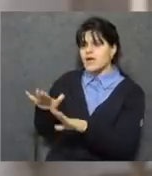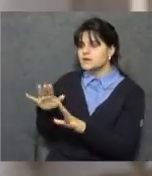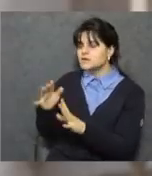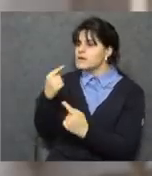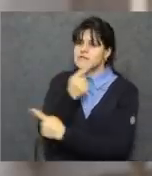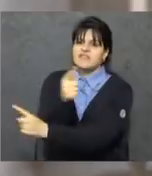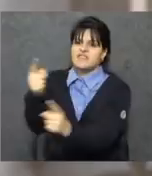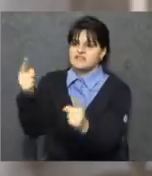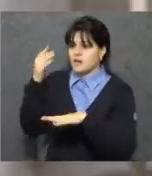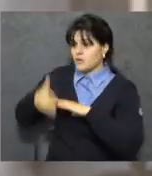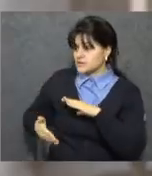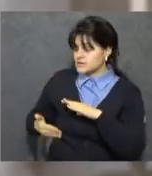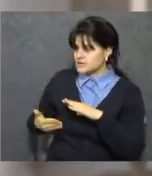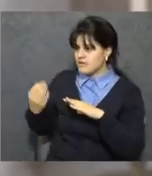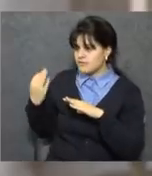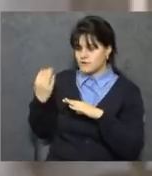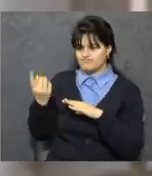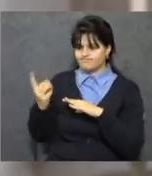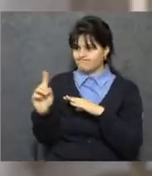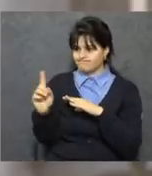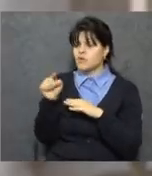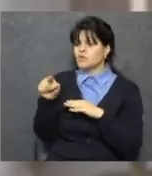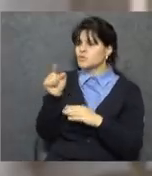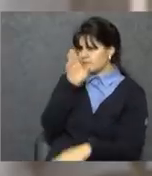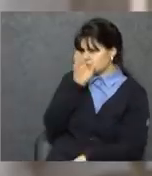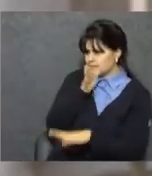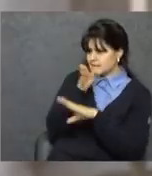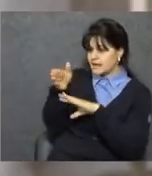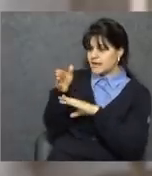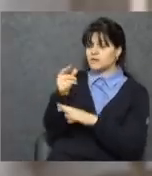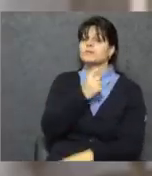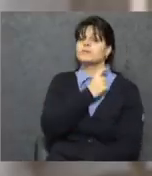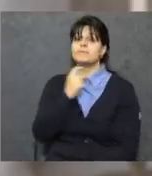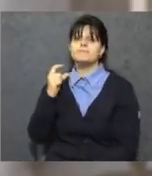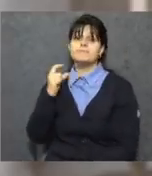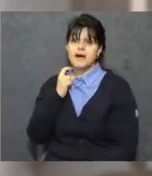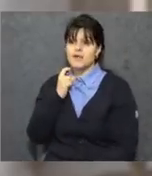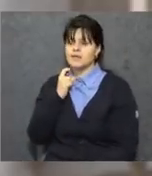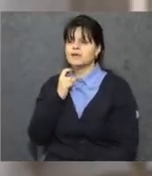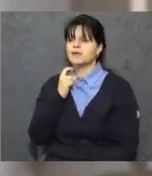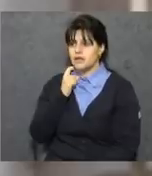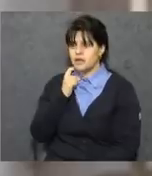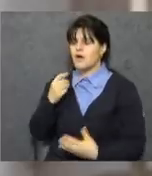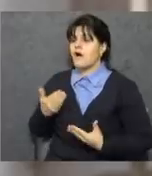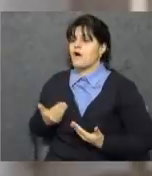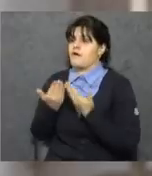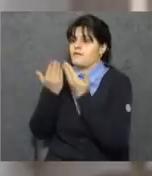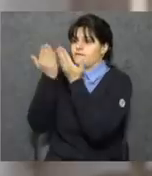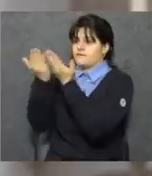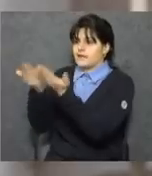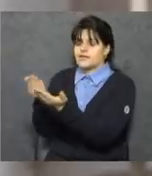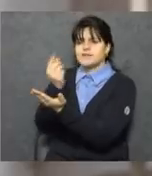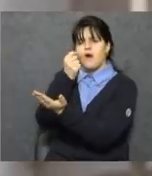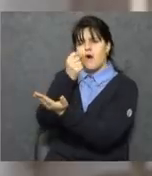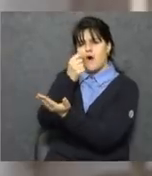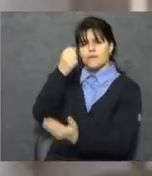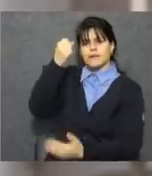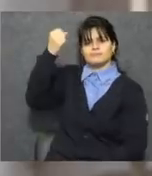vai mostrar-te ao sacerdote e oferece pela tua cura o que Moisés